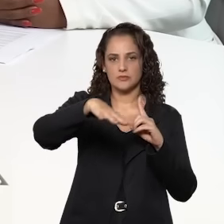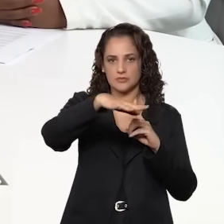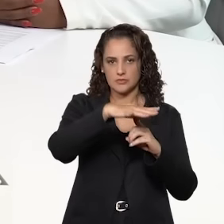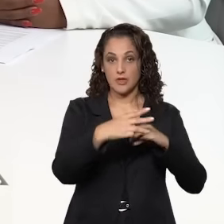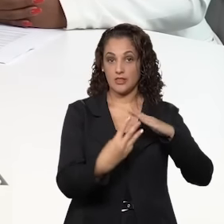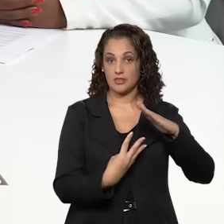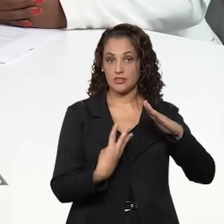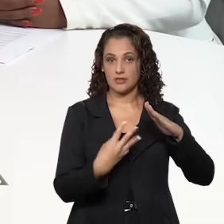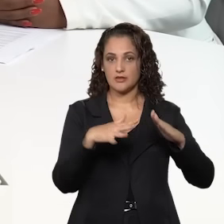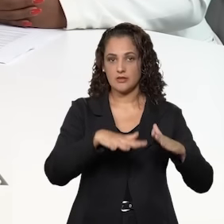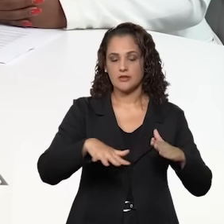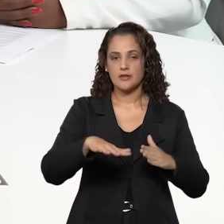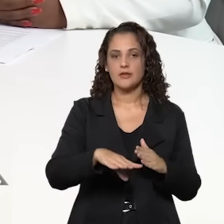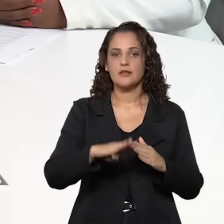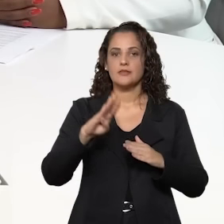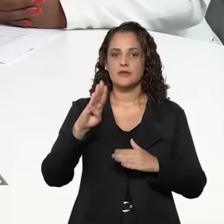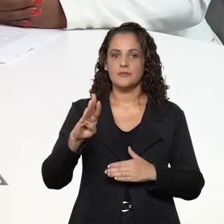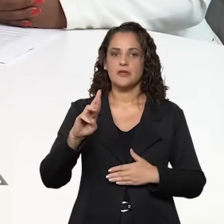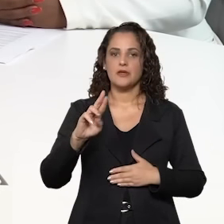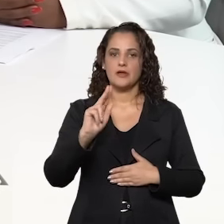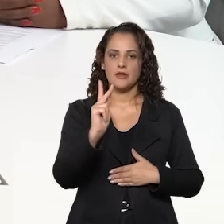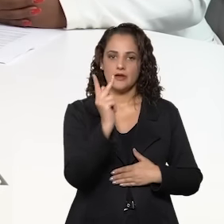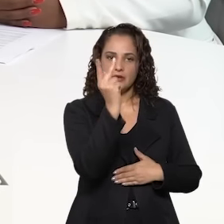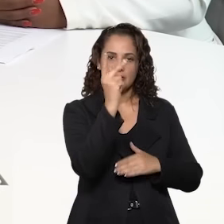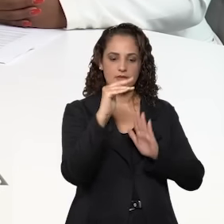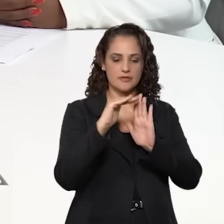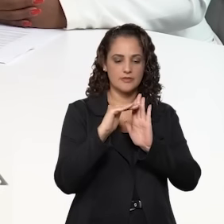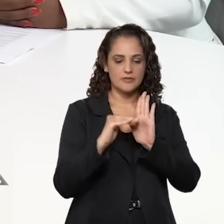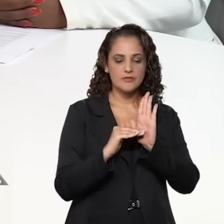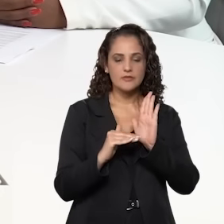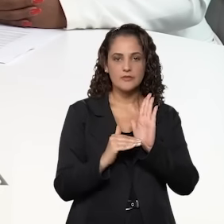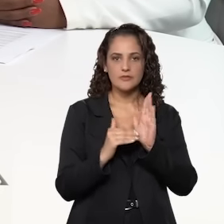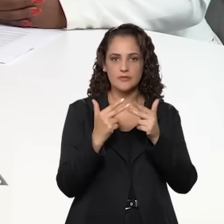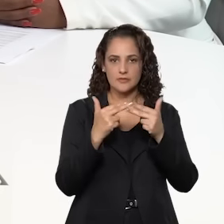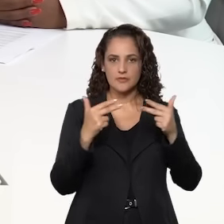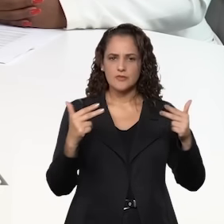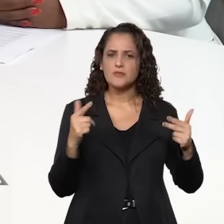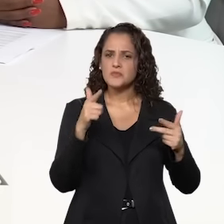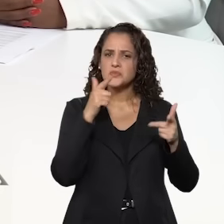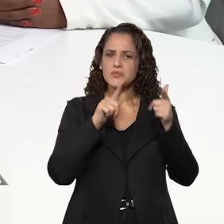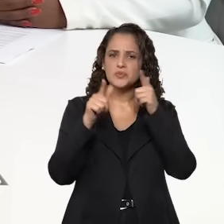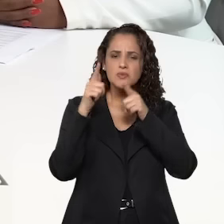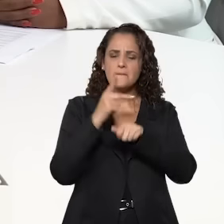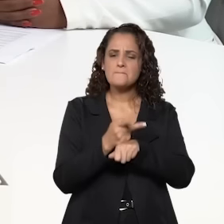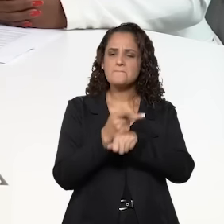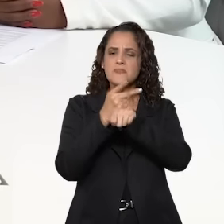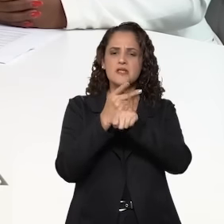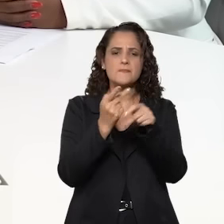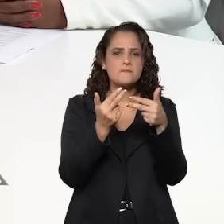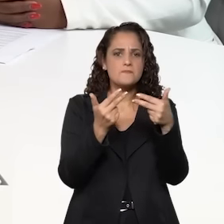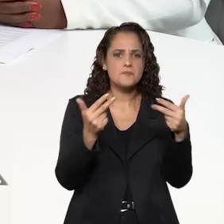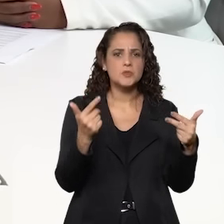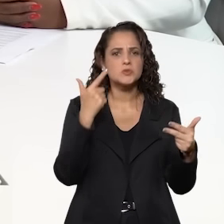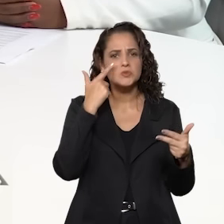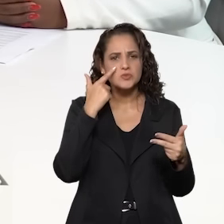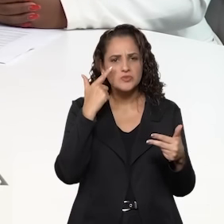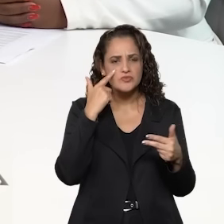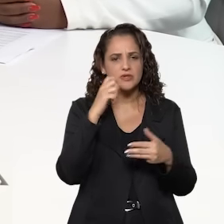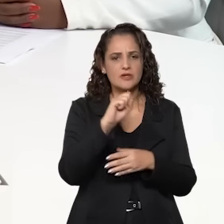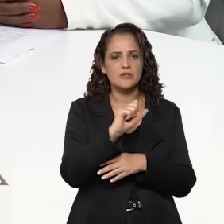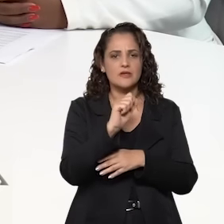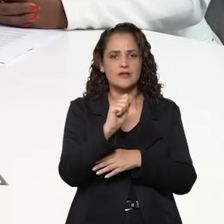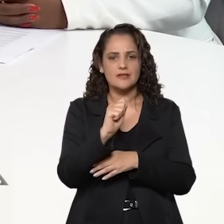vários prêmios tô vendo aqui o sabiá laranjeira excelência mulher e Rute de Souza Fala um pouquinho dessa trajetória